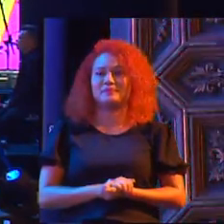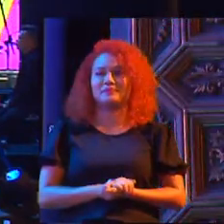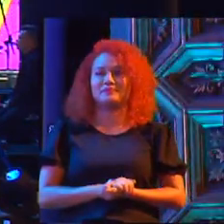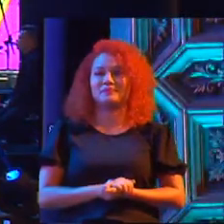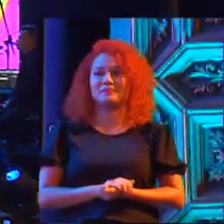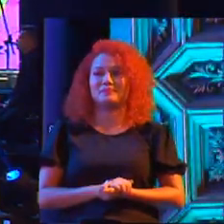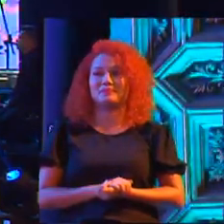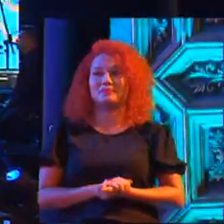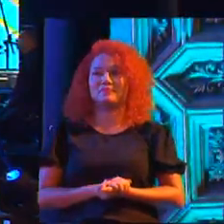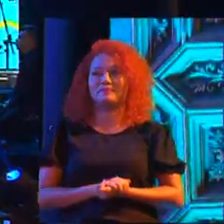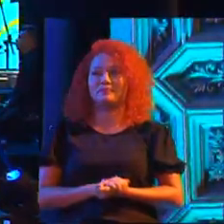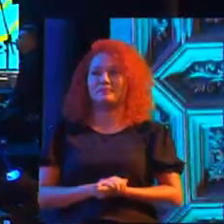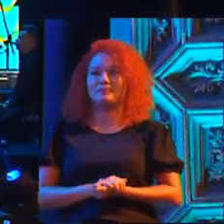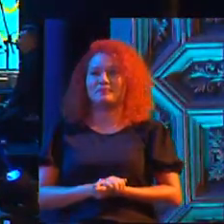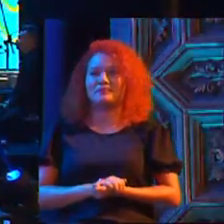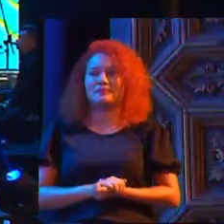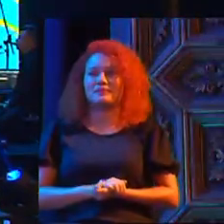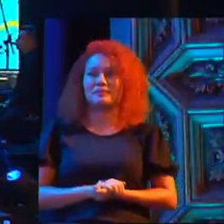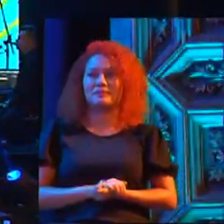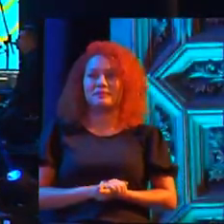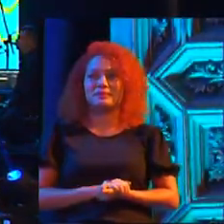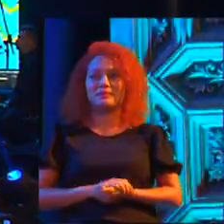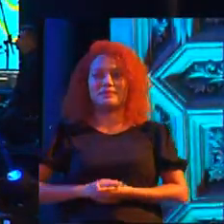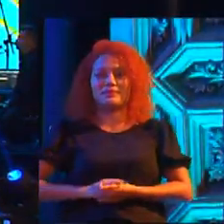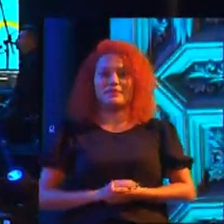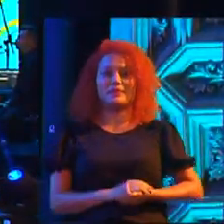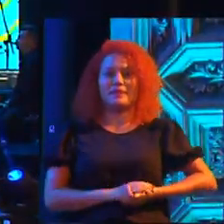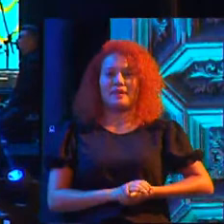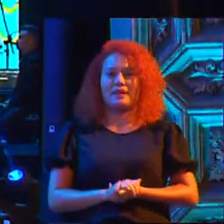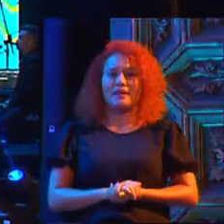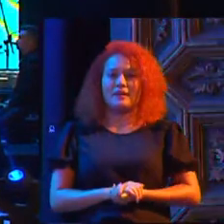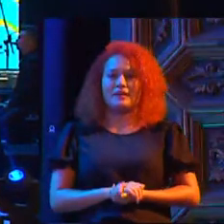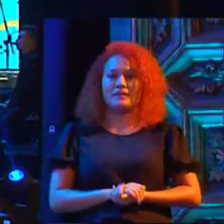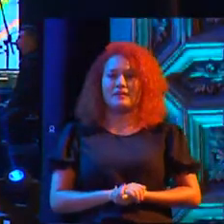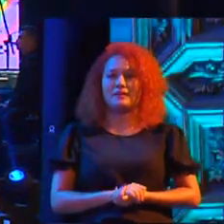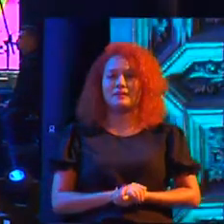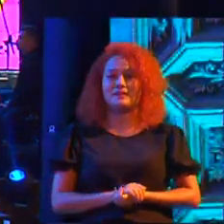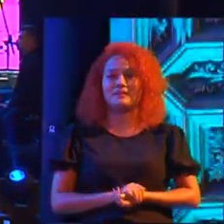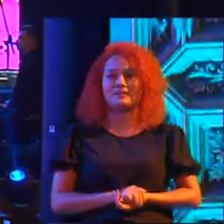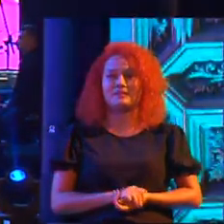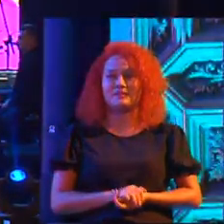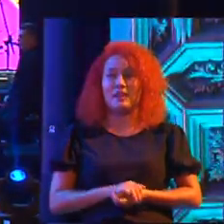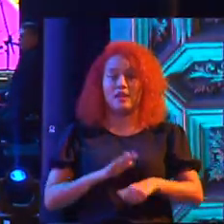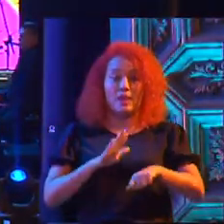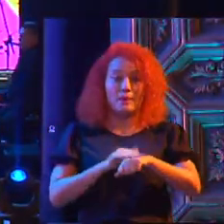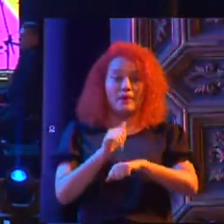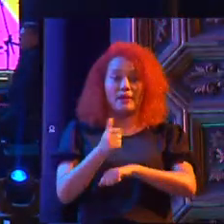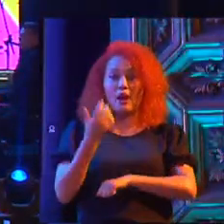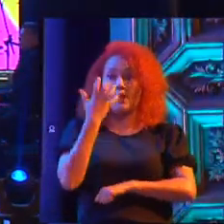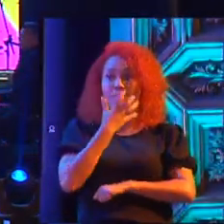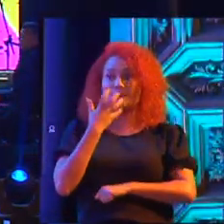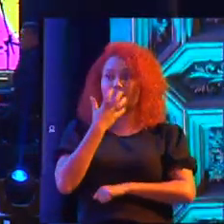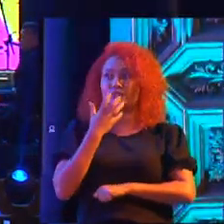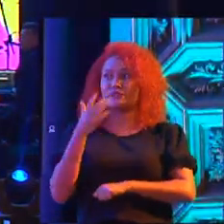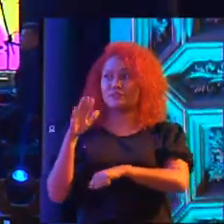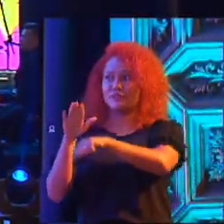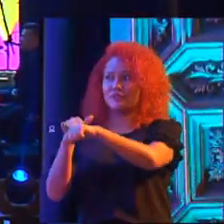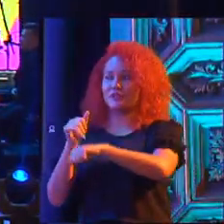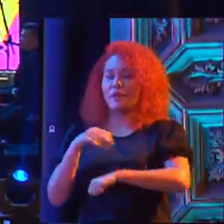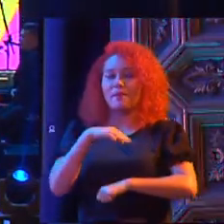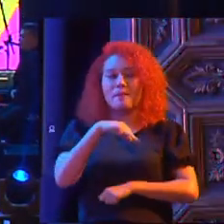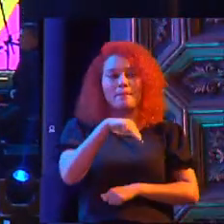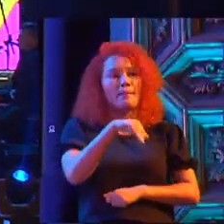E eu convido agora para receber a sua premiação na categoria Melhor Música, Márcio